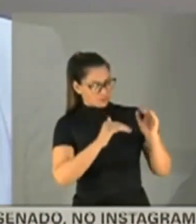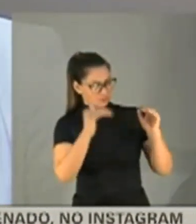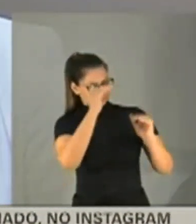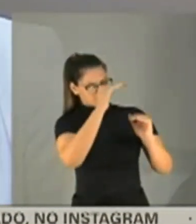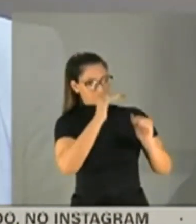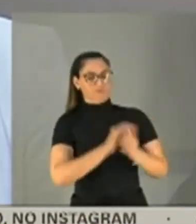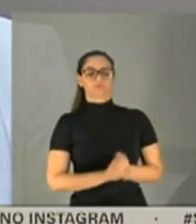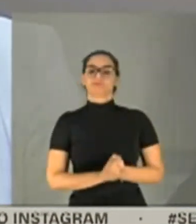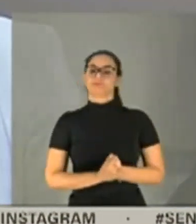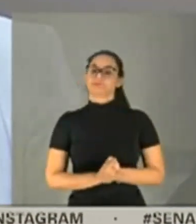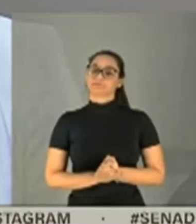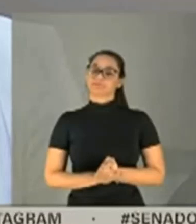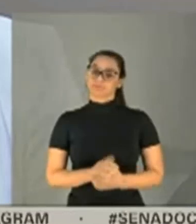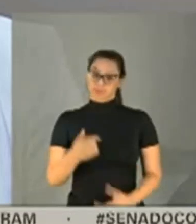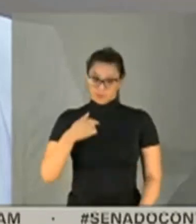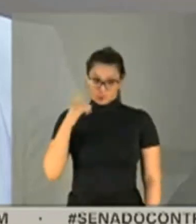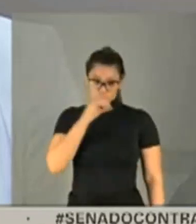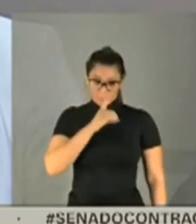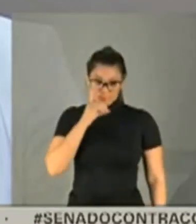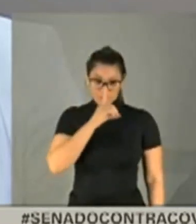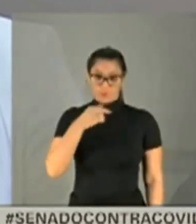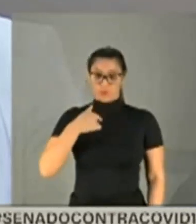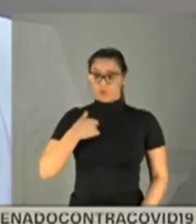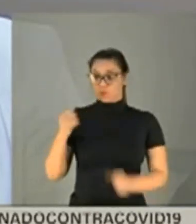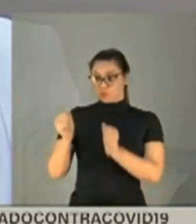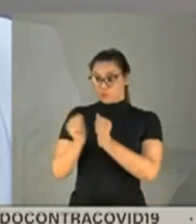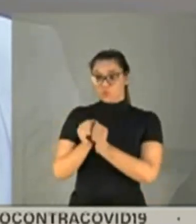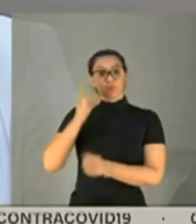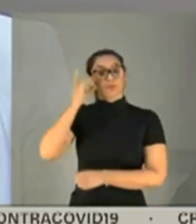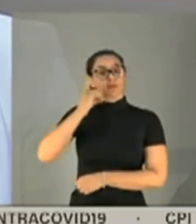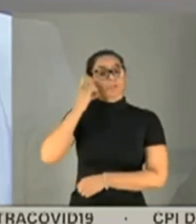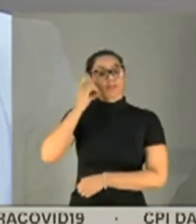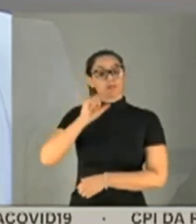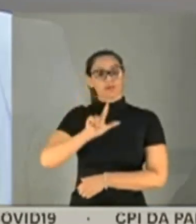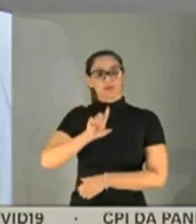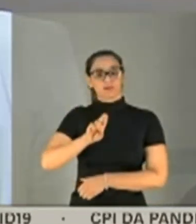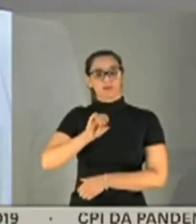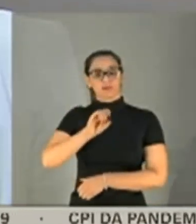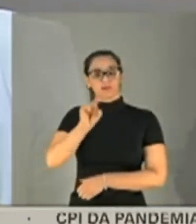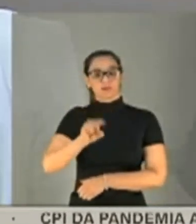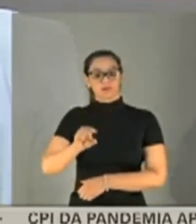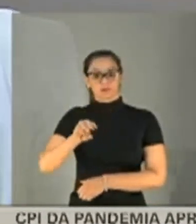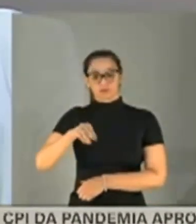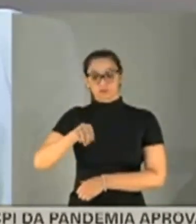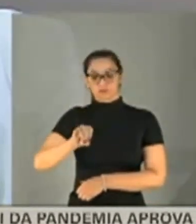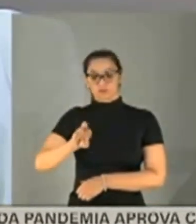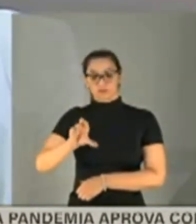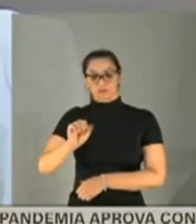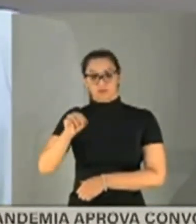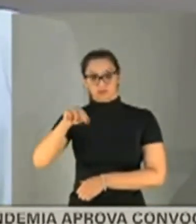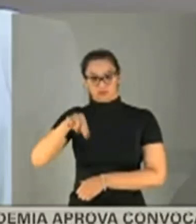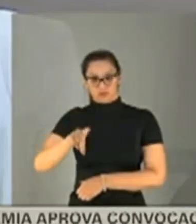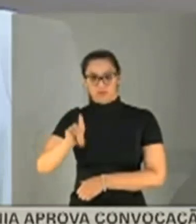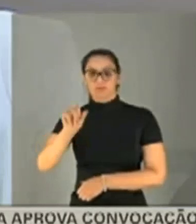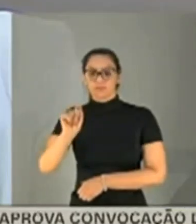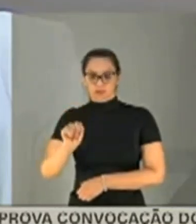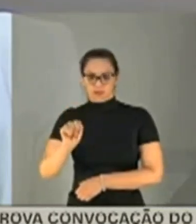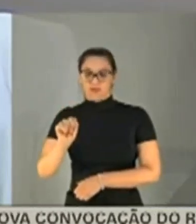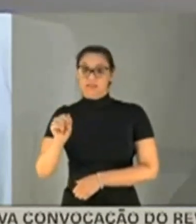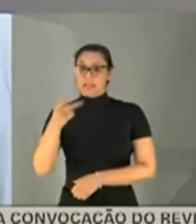no domingo eu estive com o deputado Luiz Miranda e ele me cumprimentou e falou assim para mim: poxa, obrigado pela força que você dá para o meu irmão